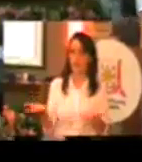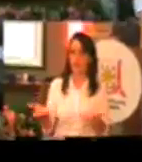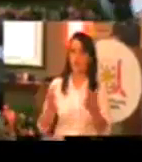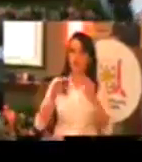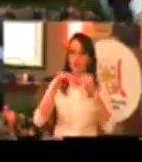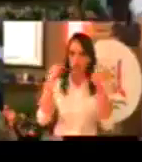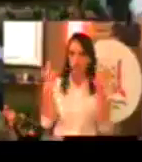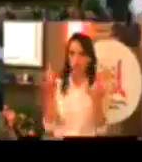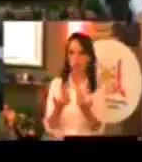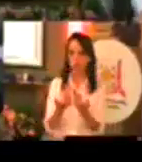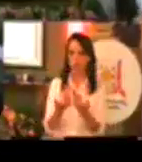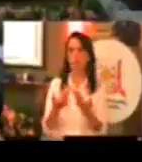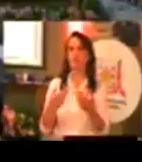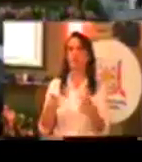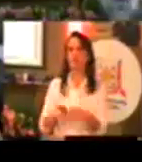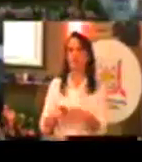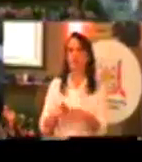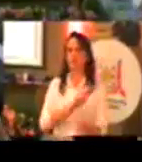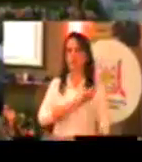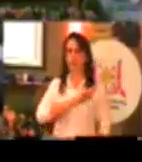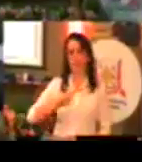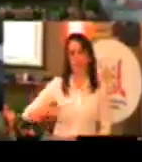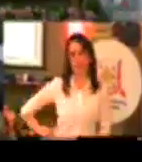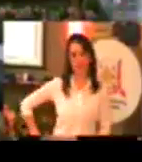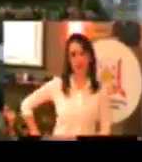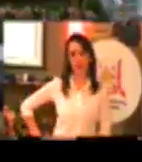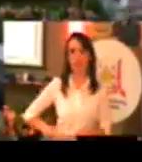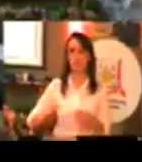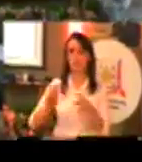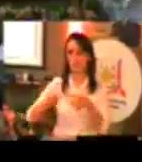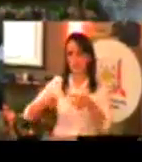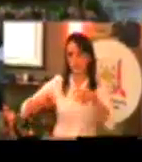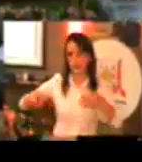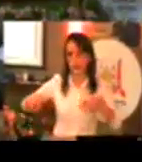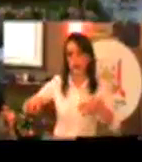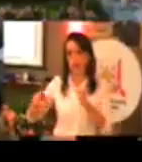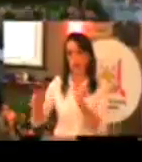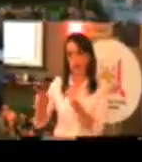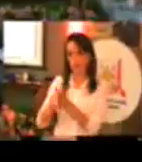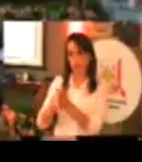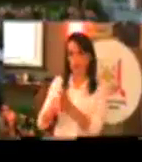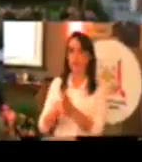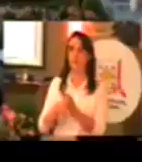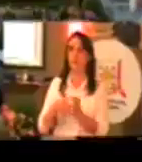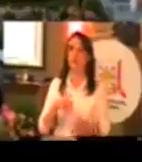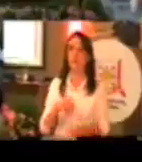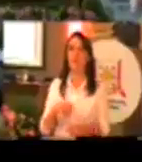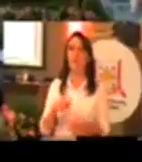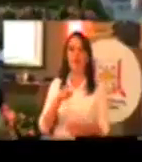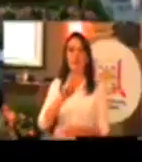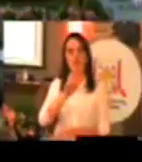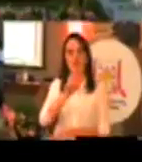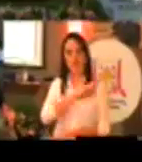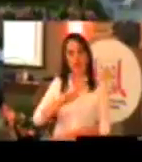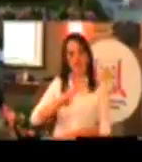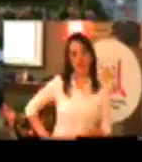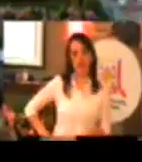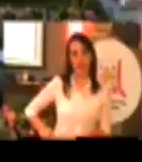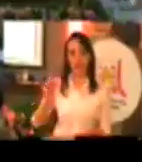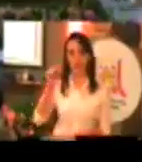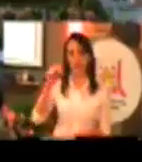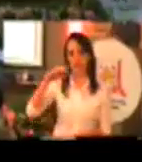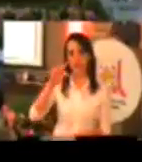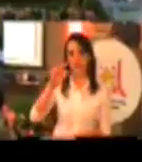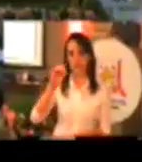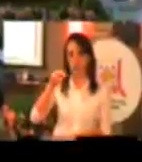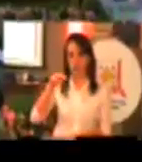Encontram-se nesta sessão e saudemos ainda os vereadores que permanecem em lugar a eles reservados. Vereador Antônio